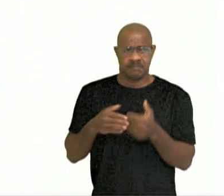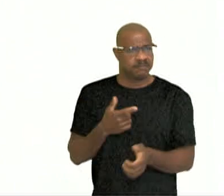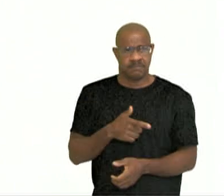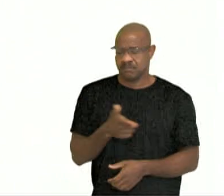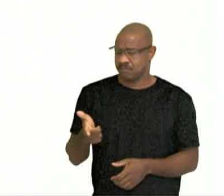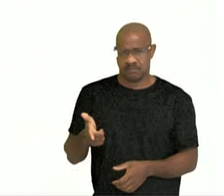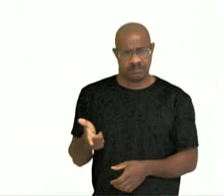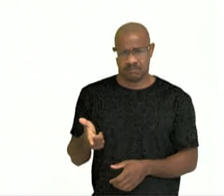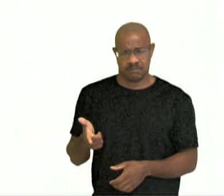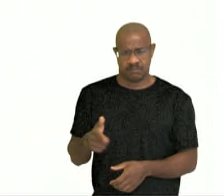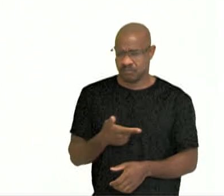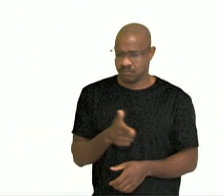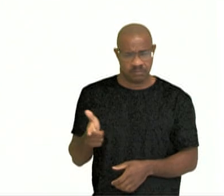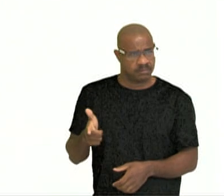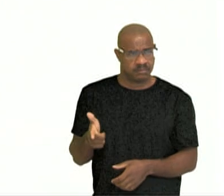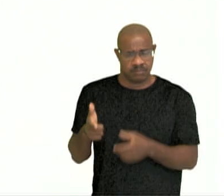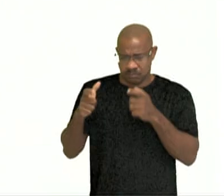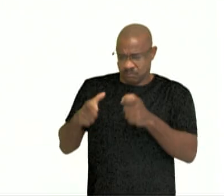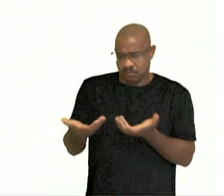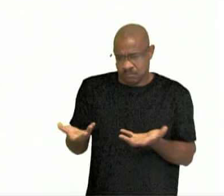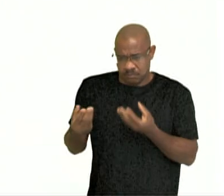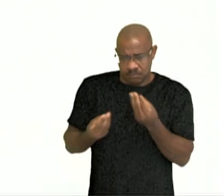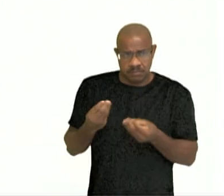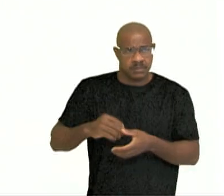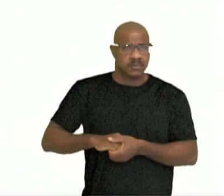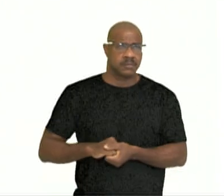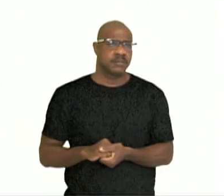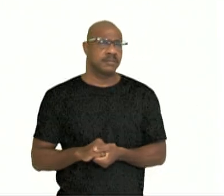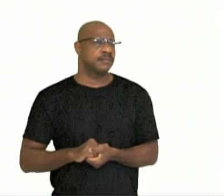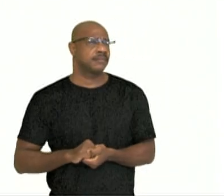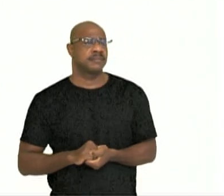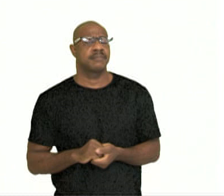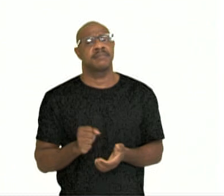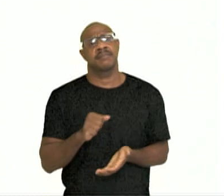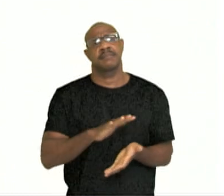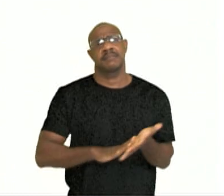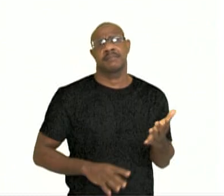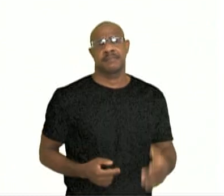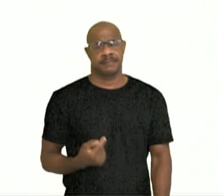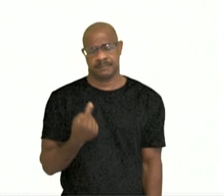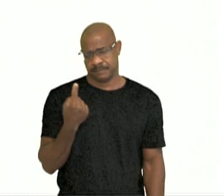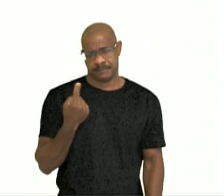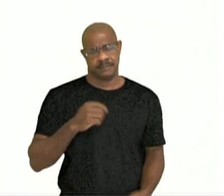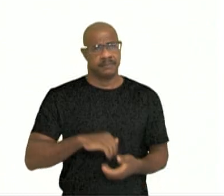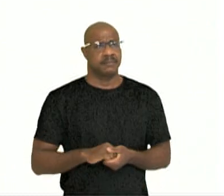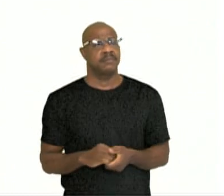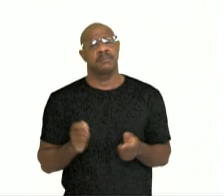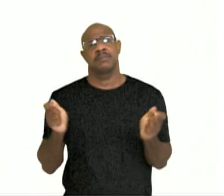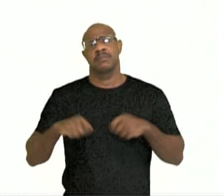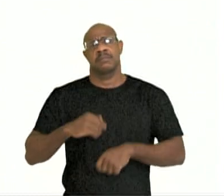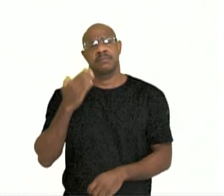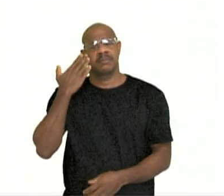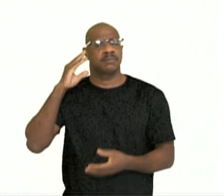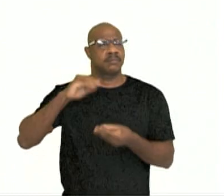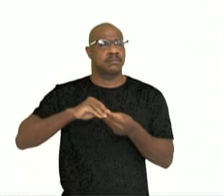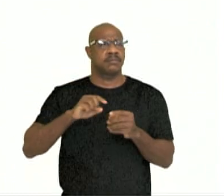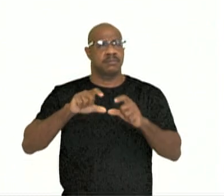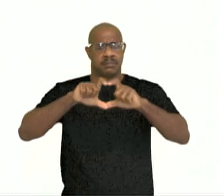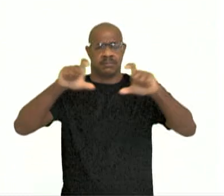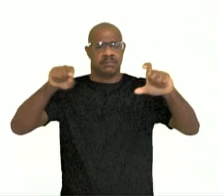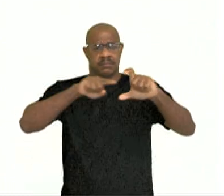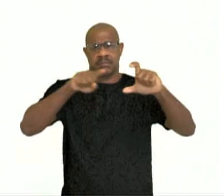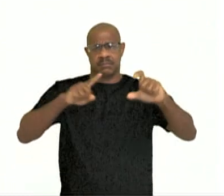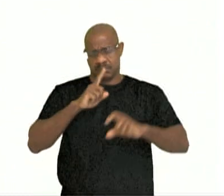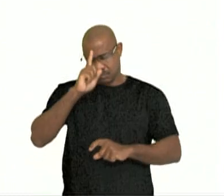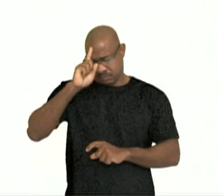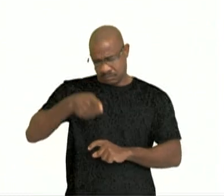mais cortesia? Vamos então para a primeira atividade? O que podemos entender no trecho?